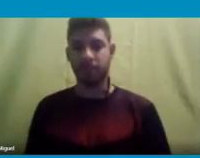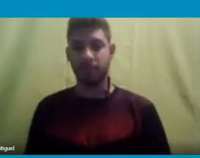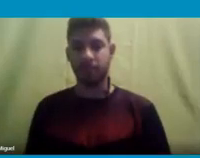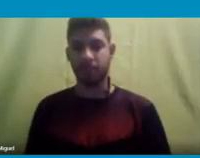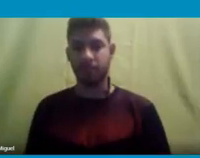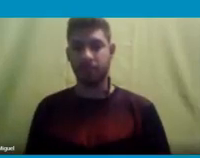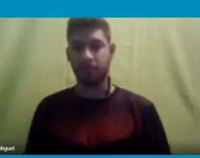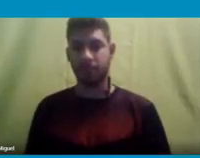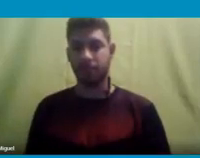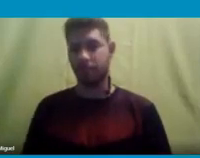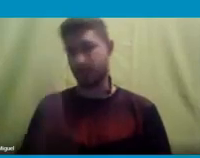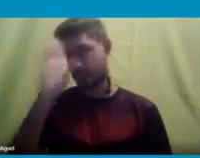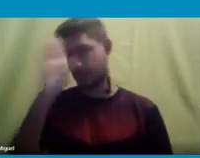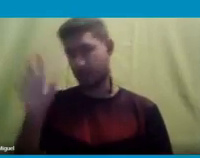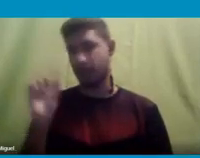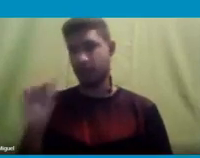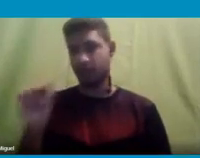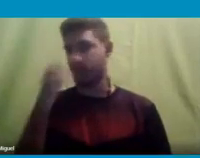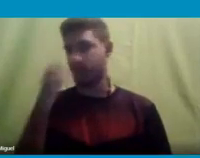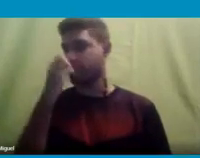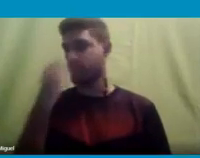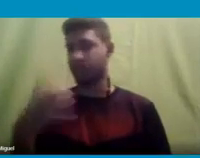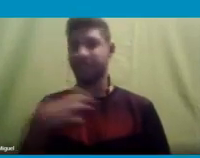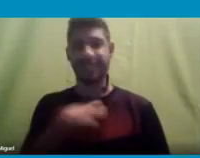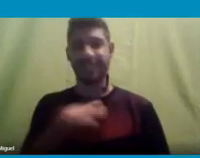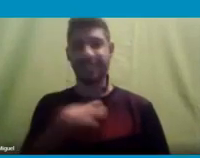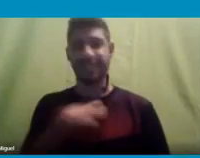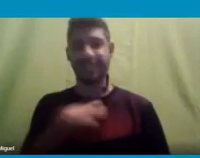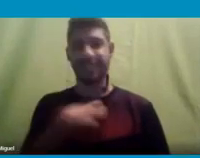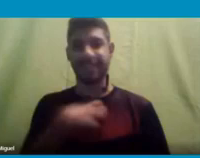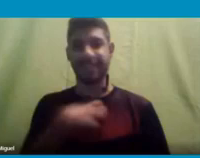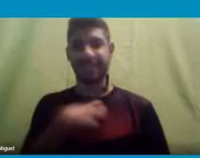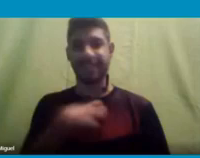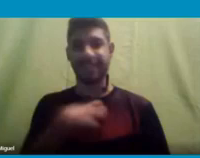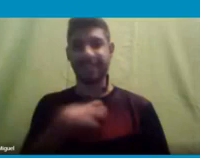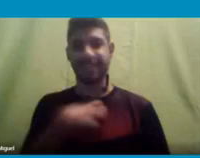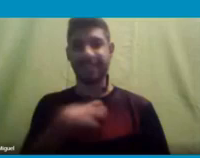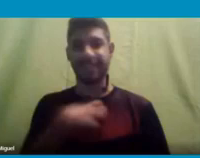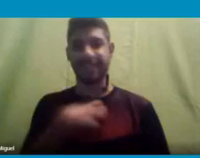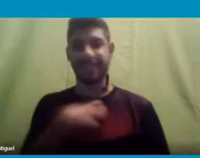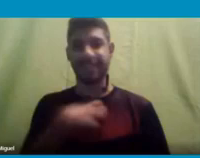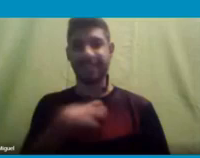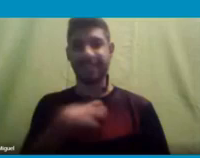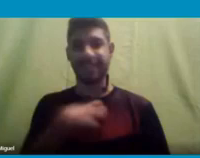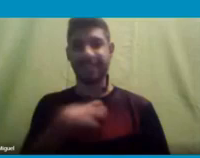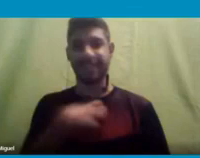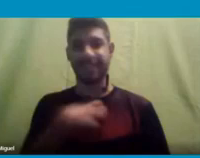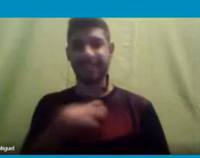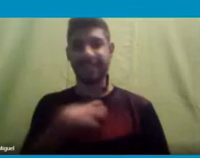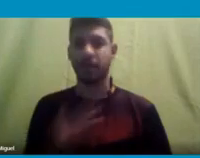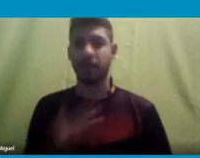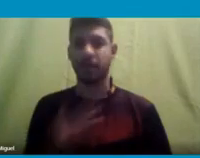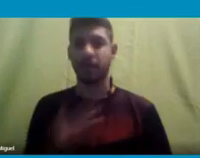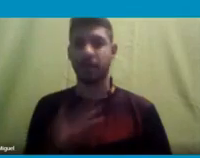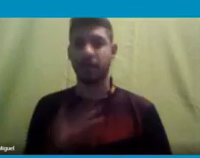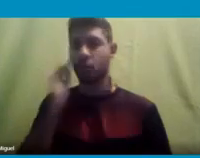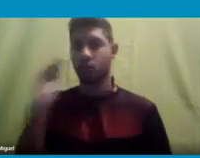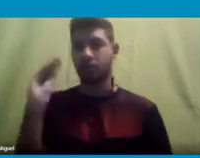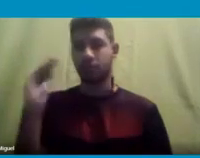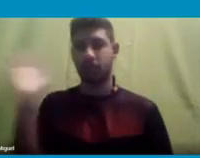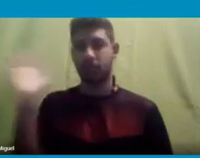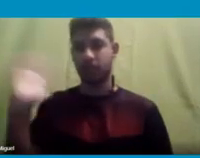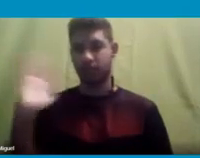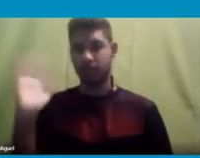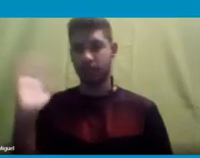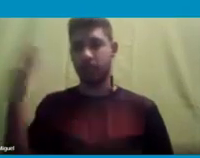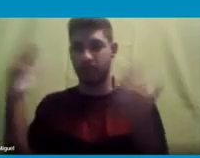contato com a boa terra, a Bahia. Vamos lá, na Bahia agora. Prazer. Beijo, obrigada a todo mundo.